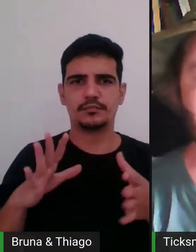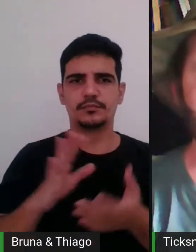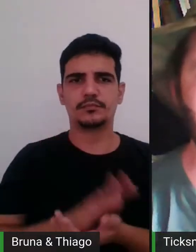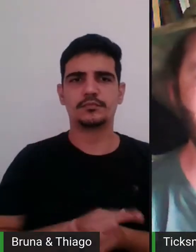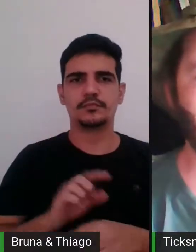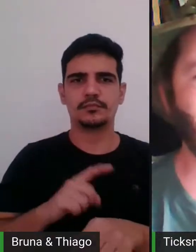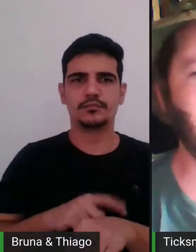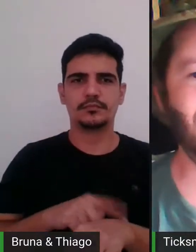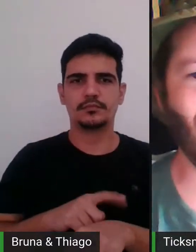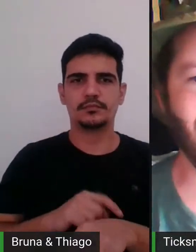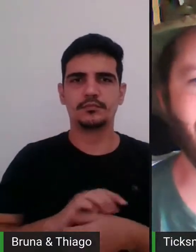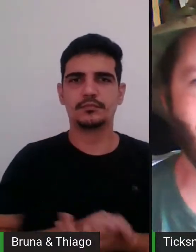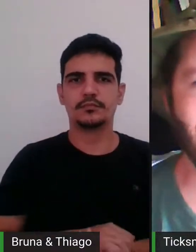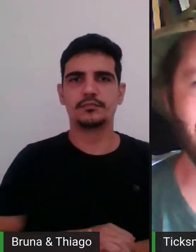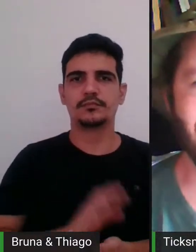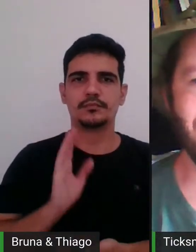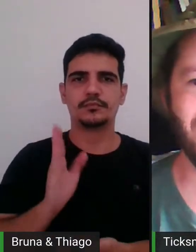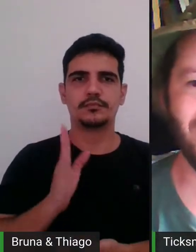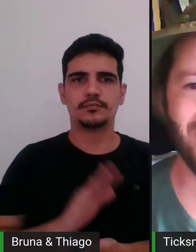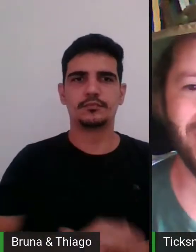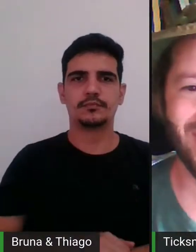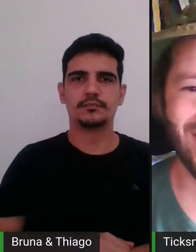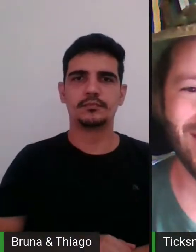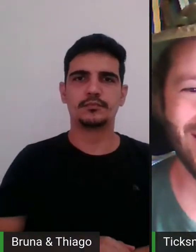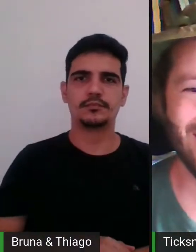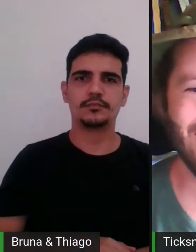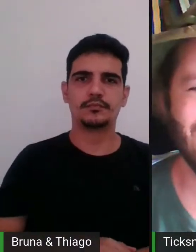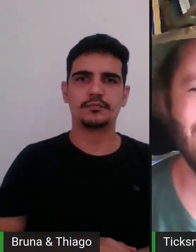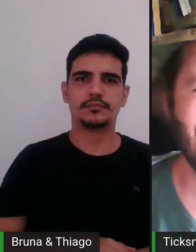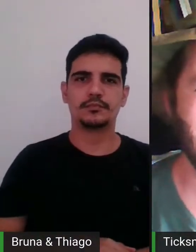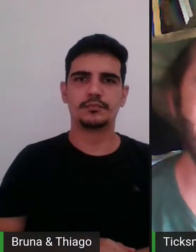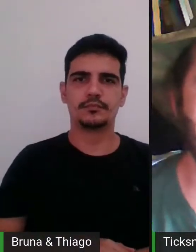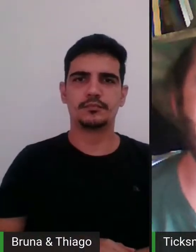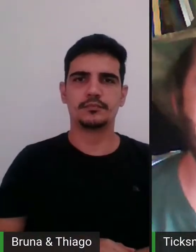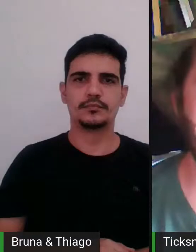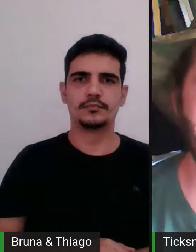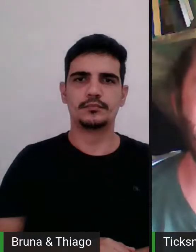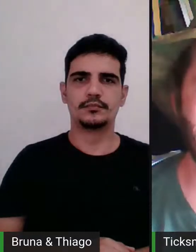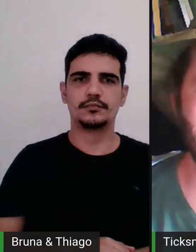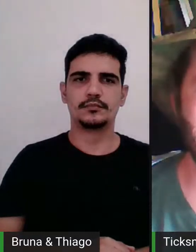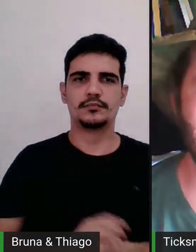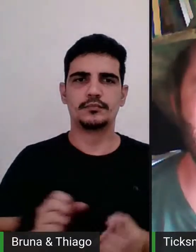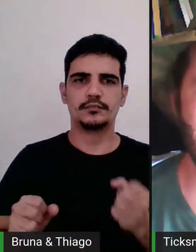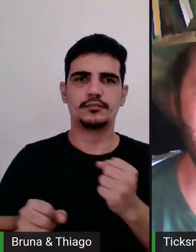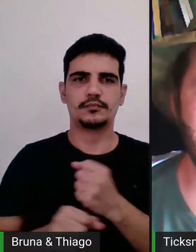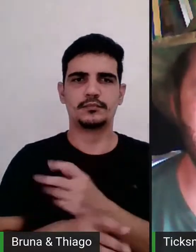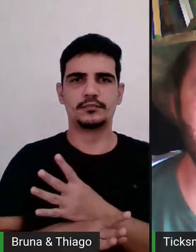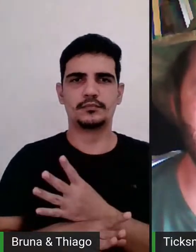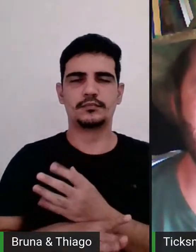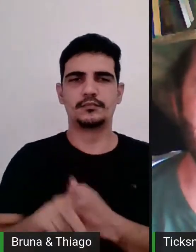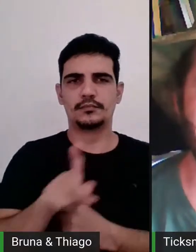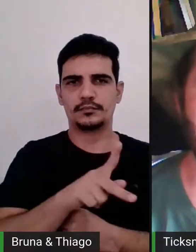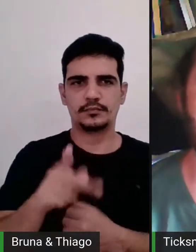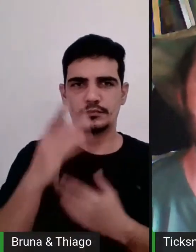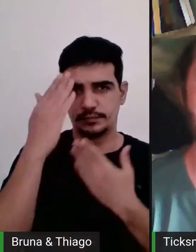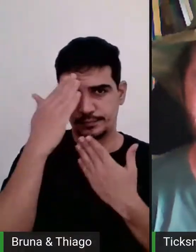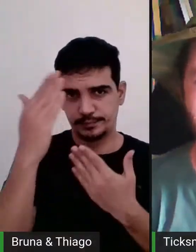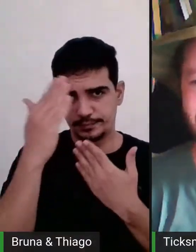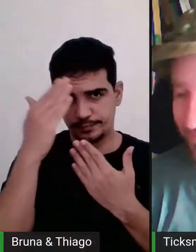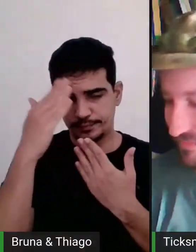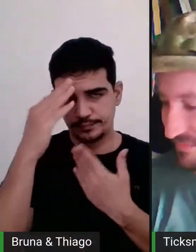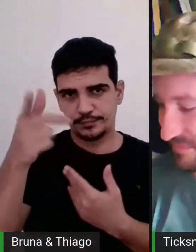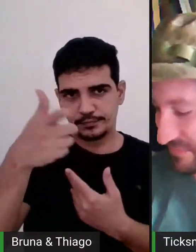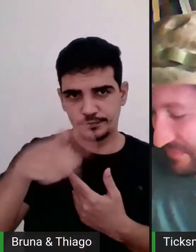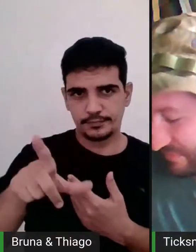do outro palestrante, né? Eu É, falo no mais que o homem caso, da cobra. a gente vai encerrar. Professor, a gente agradece mais uma vez